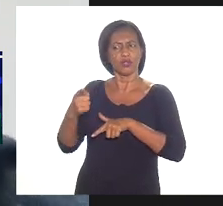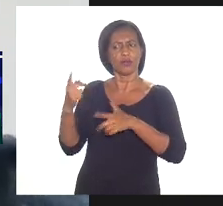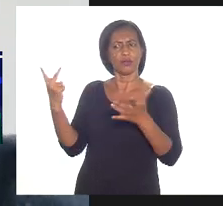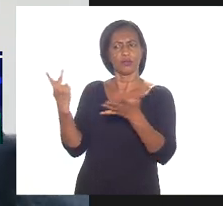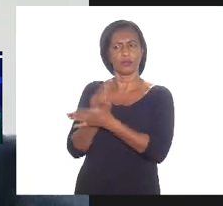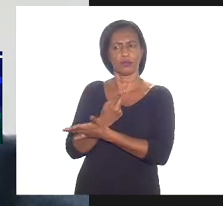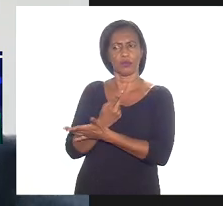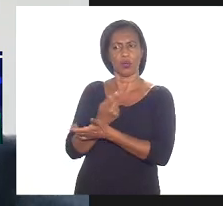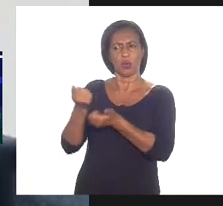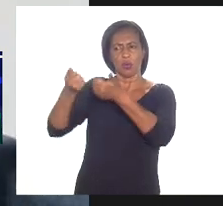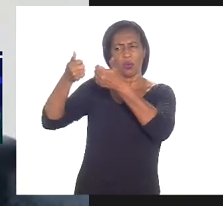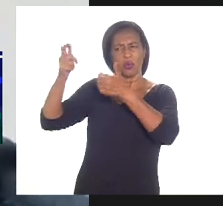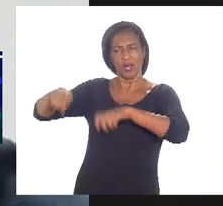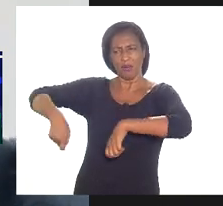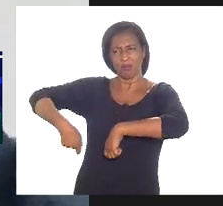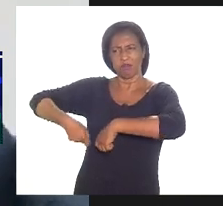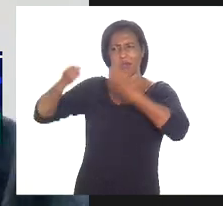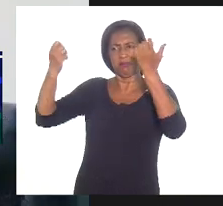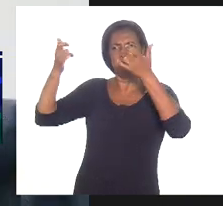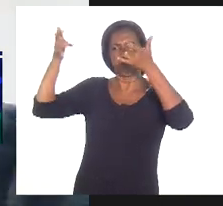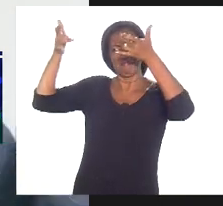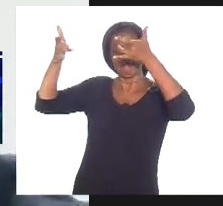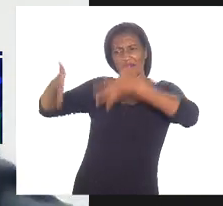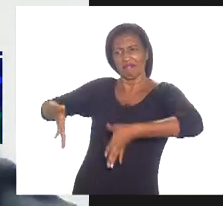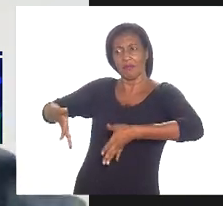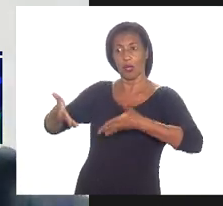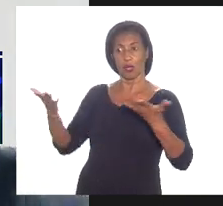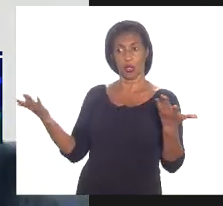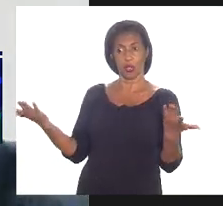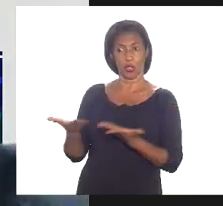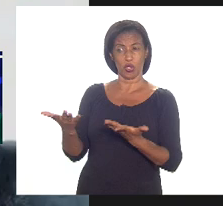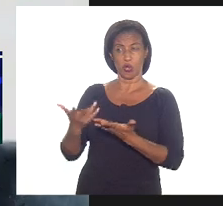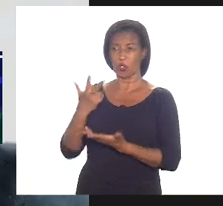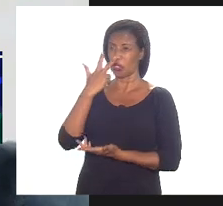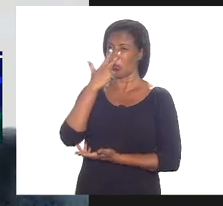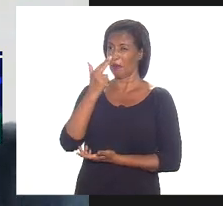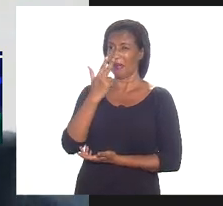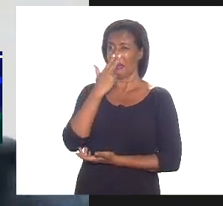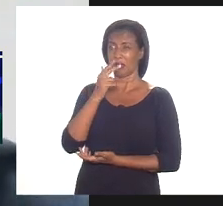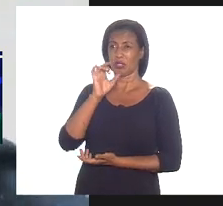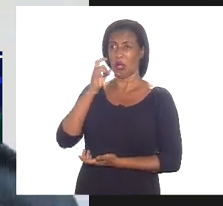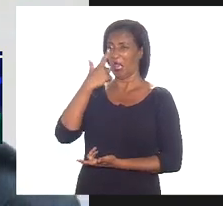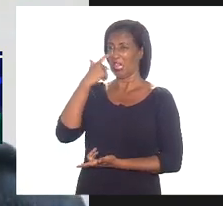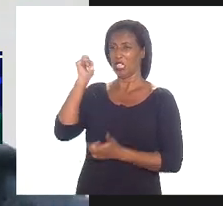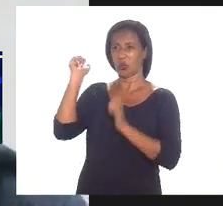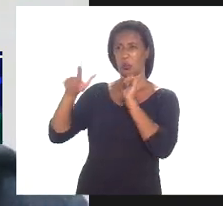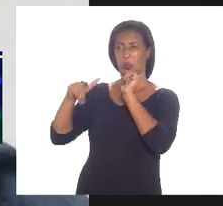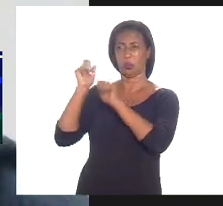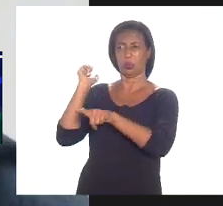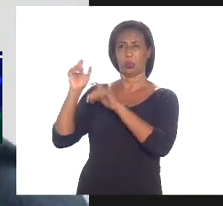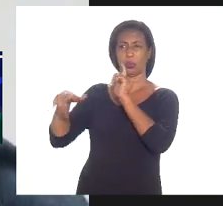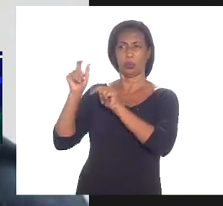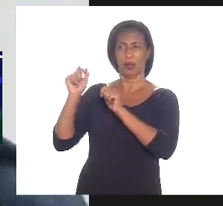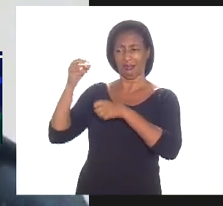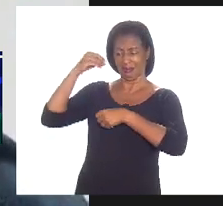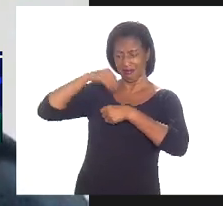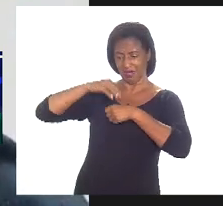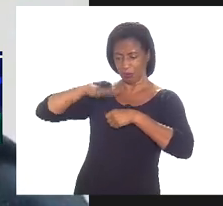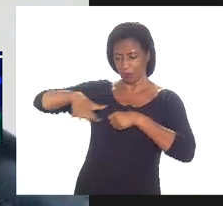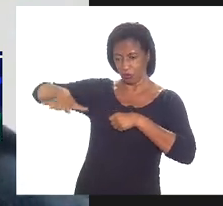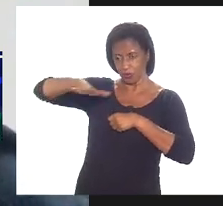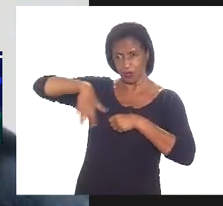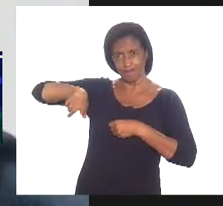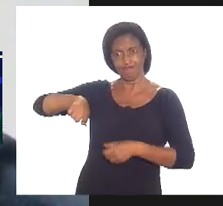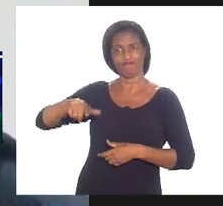local totalmente degradado e abandonado e hoje a prática Só serve de lixão dentro de um de uma área extremamente